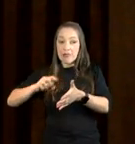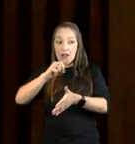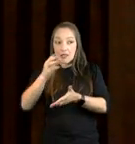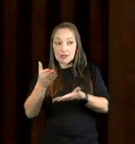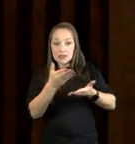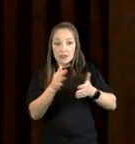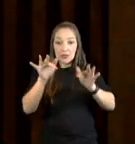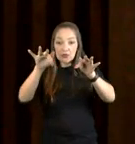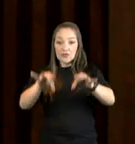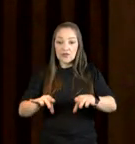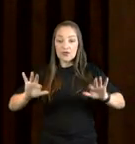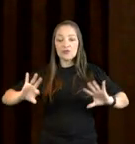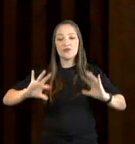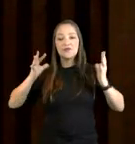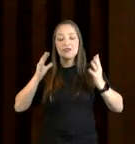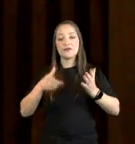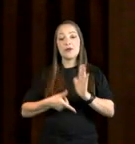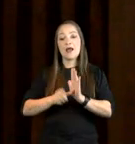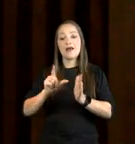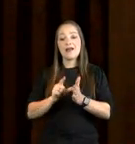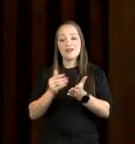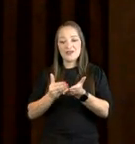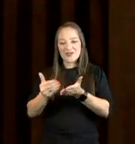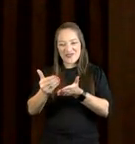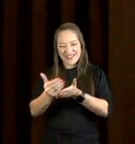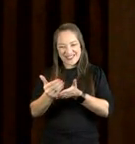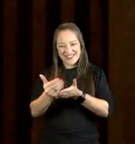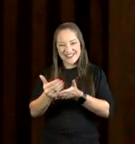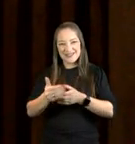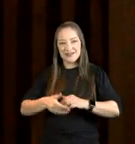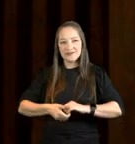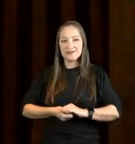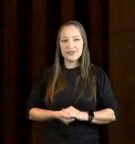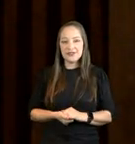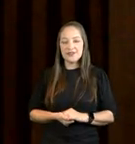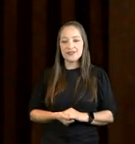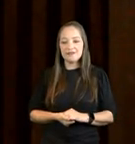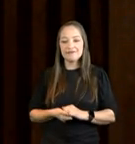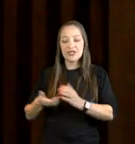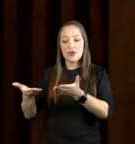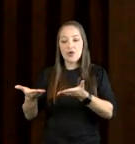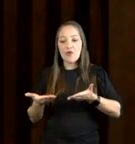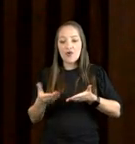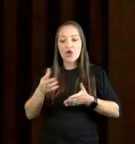evento. Antes de iniciarmos o workshop Construindo Riqueza,